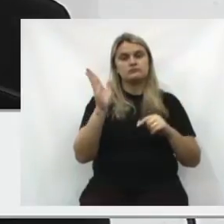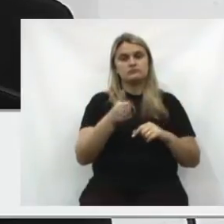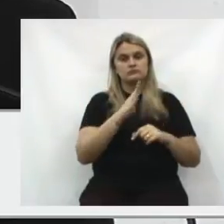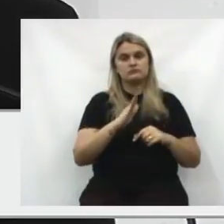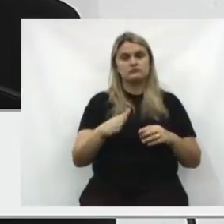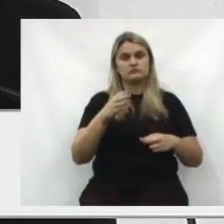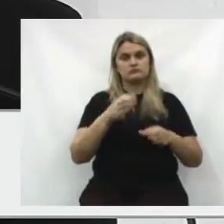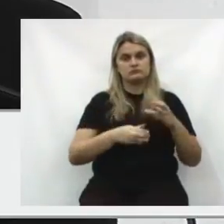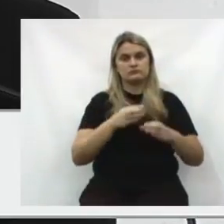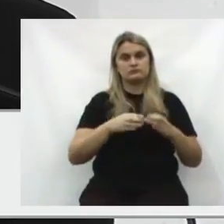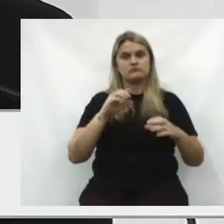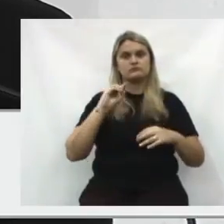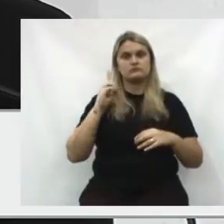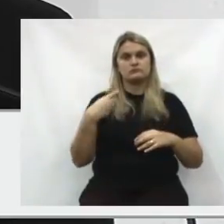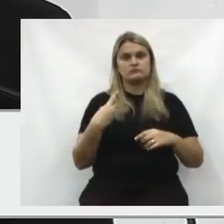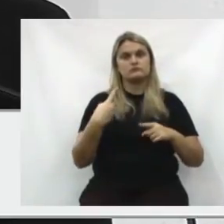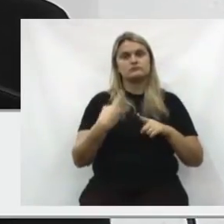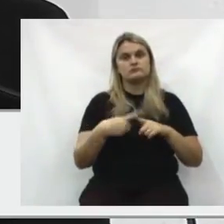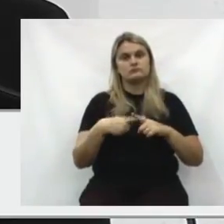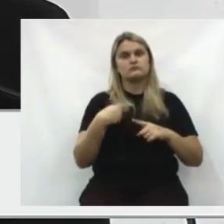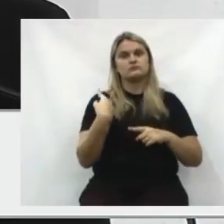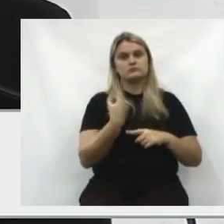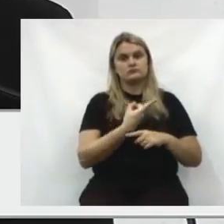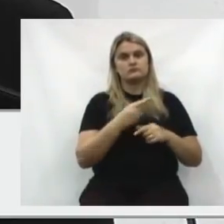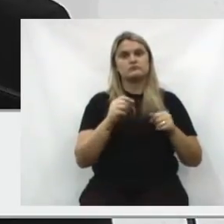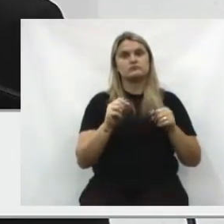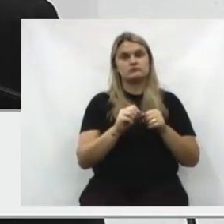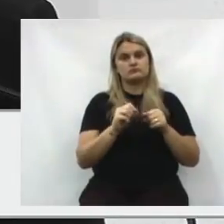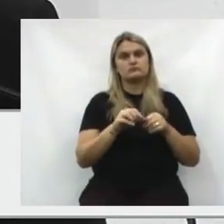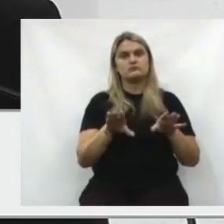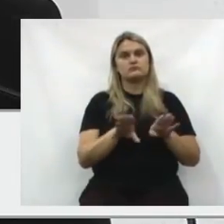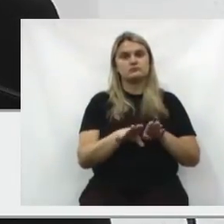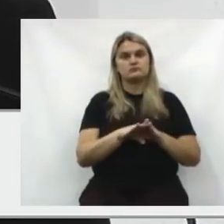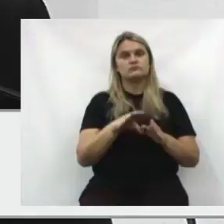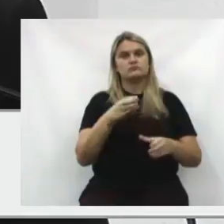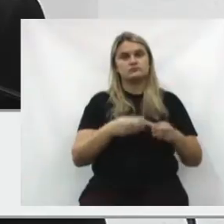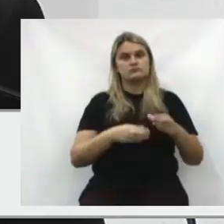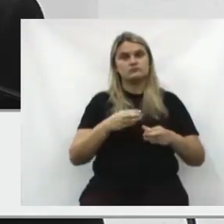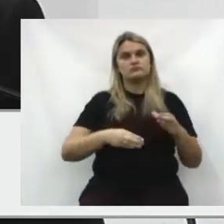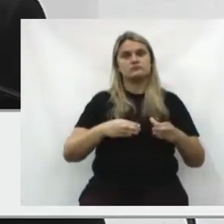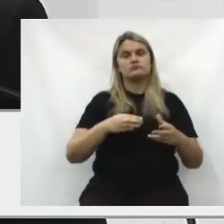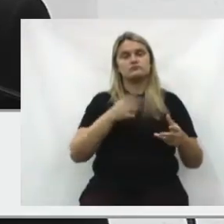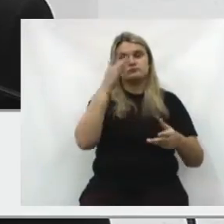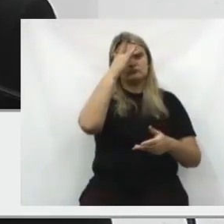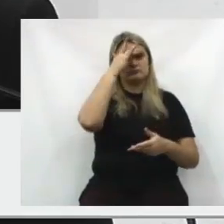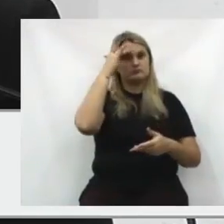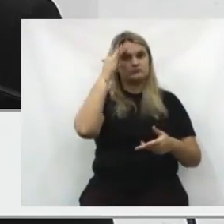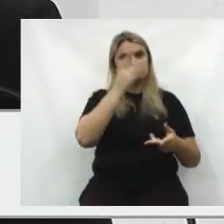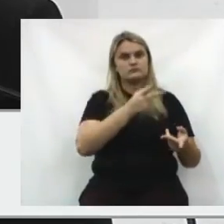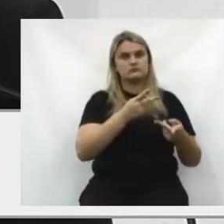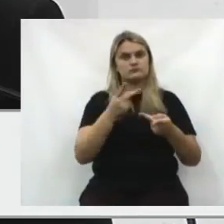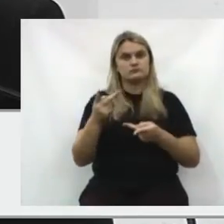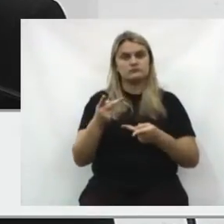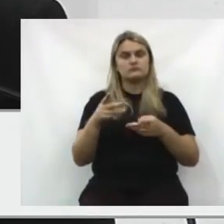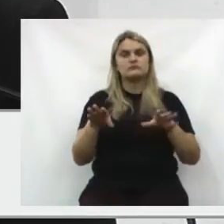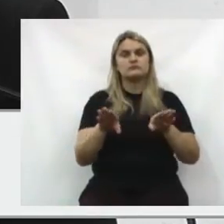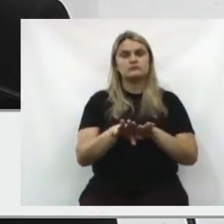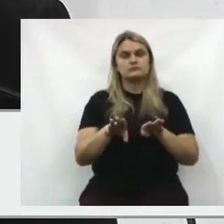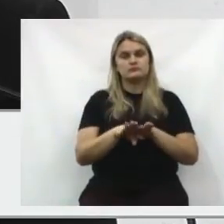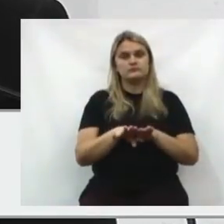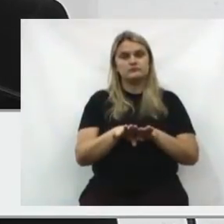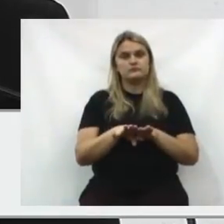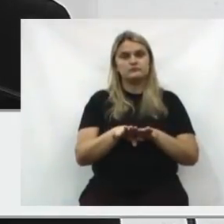decisão de anular esse concurso para advogado, porque teremos que fazer também o concurso para